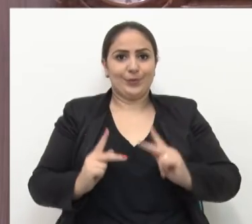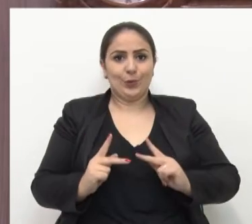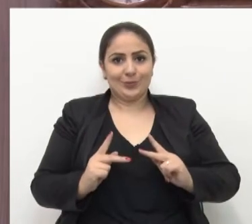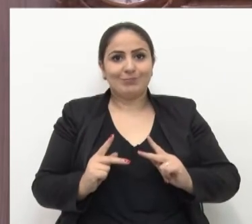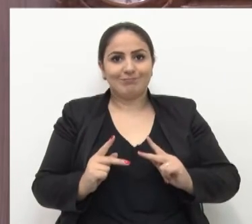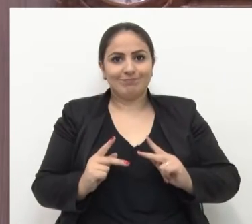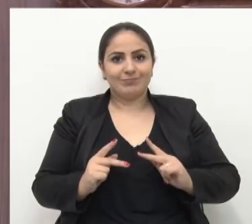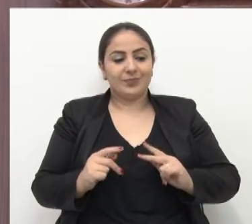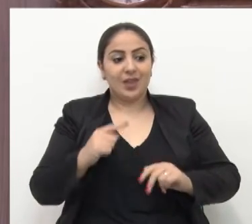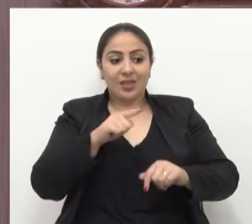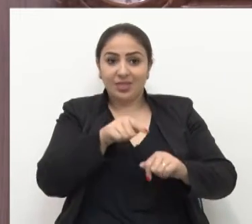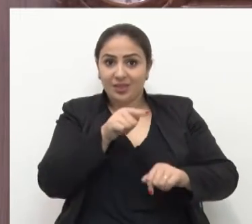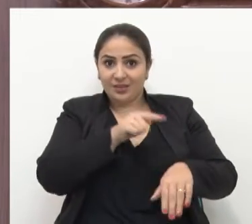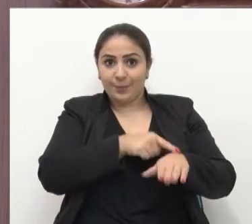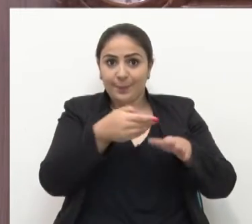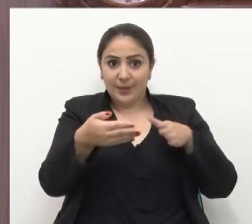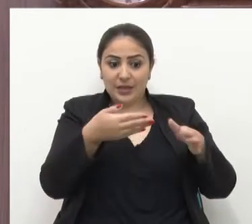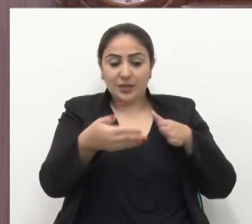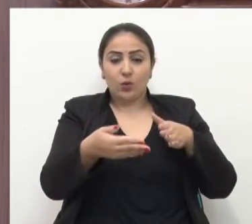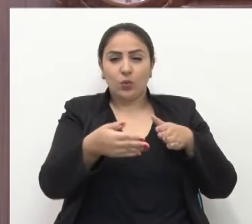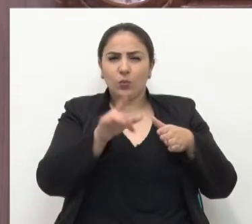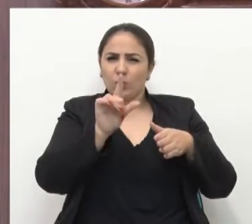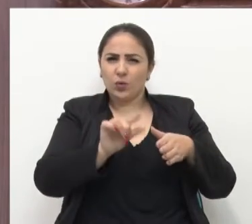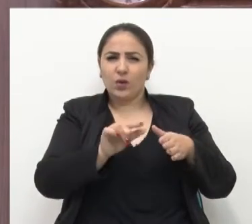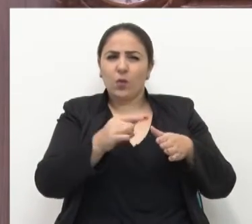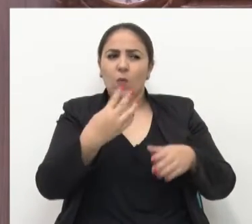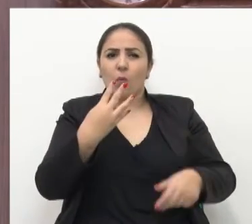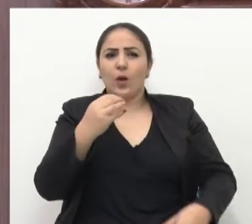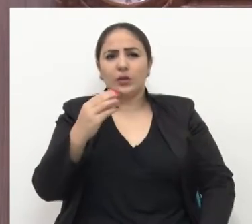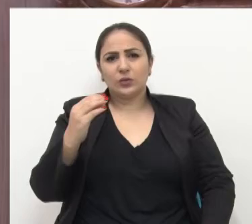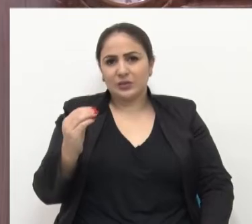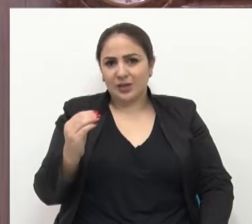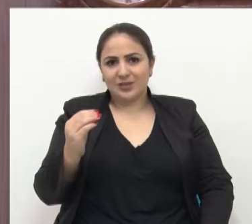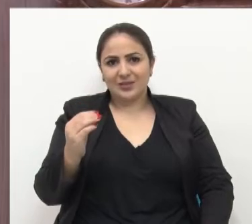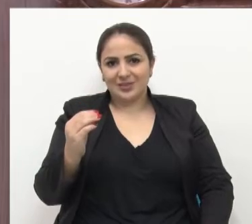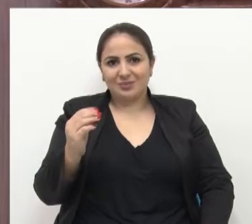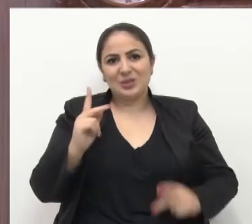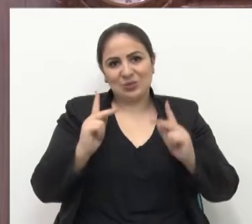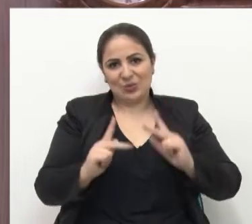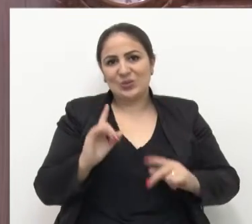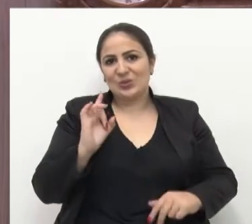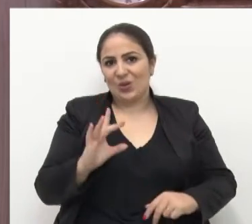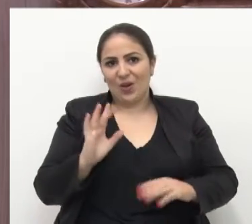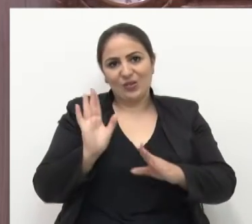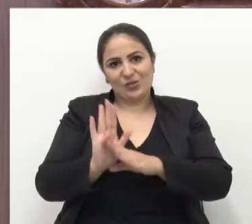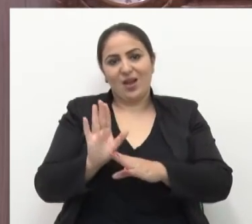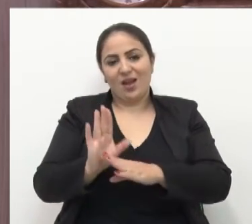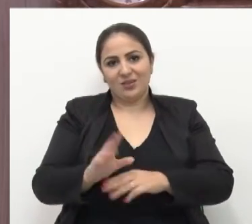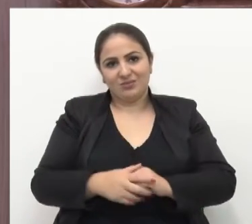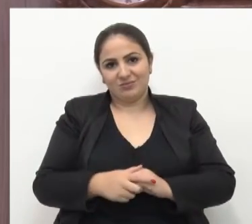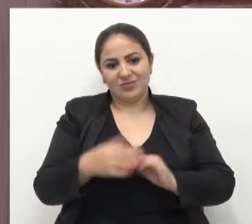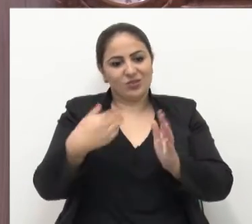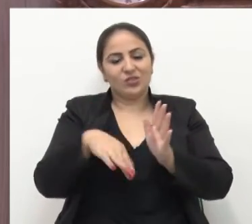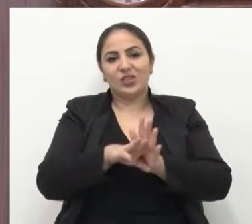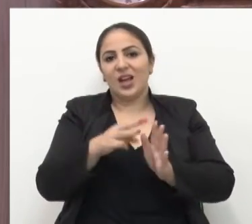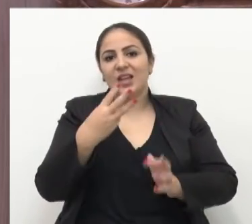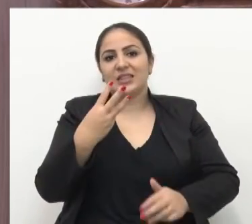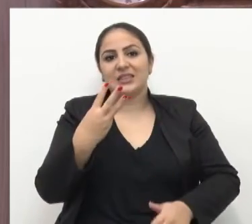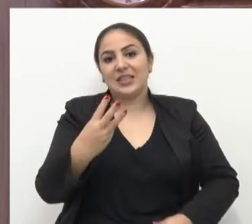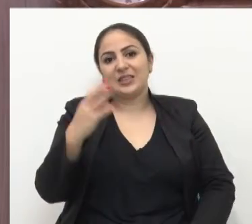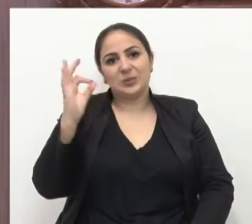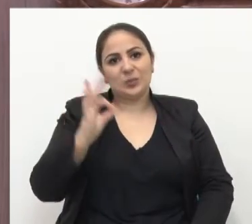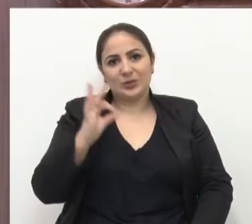contribuintes e nesse período menos de 400 colaboraram com o fundo não chega a 3%